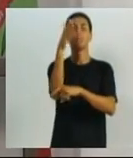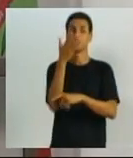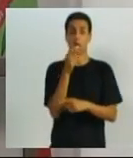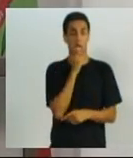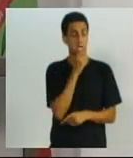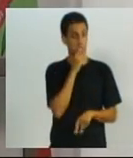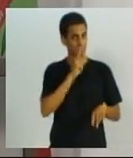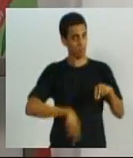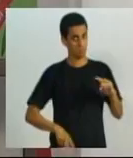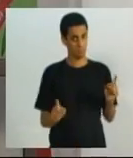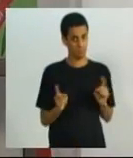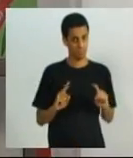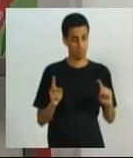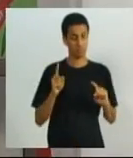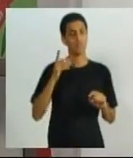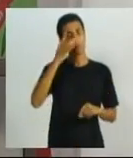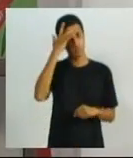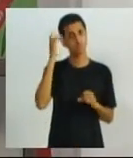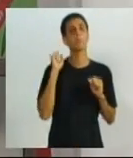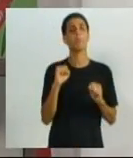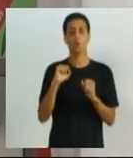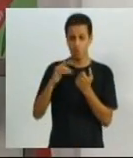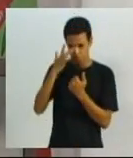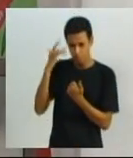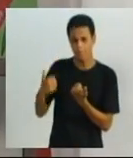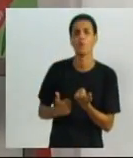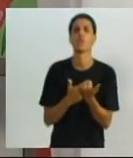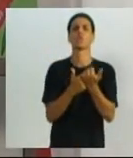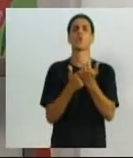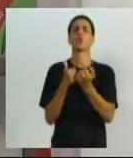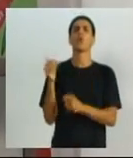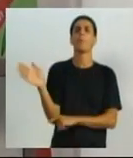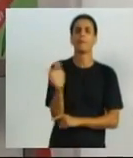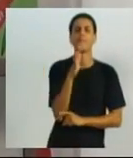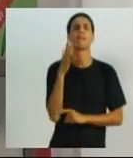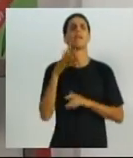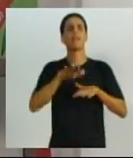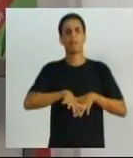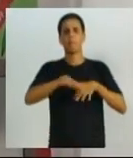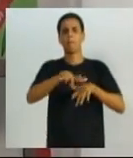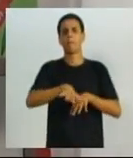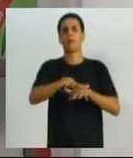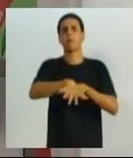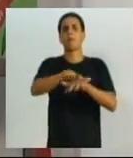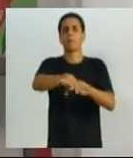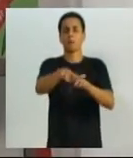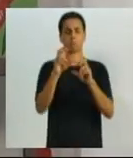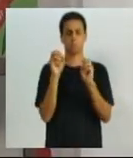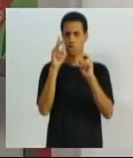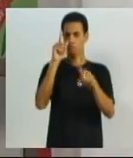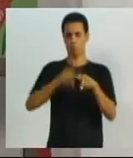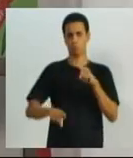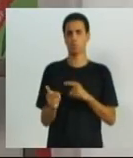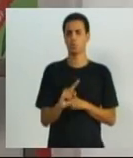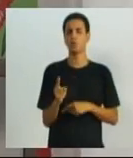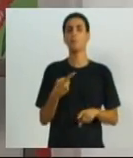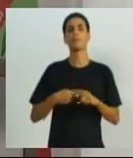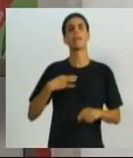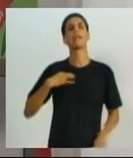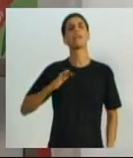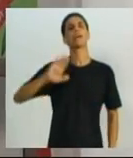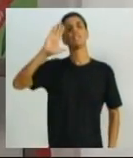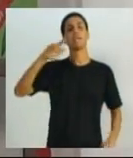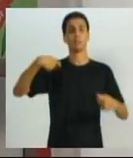proibido, certo? O candidato com seus apoiadores, com uma bandeira, isso não está se proibindo agora, porque o candidato precisa de ter um